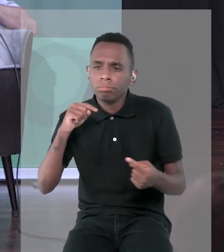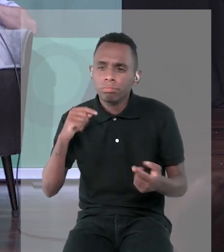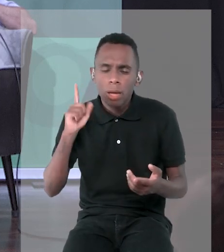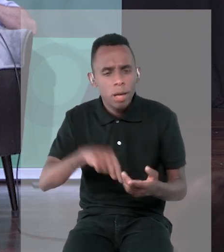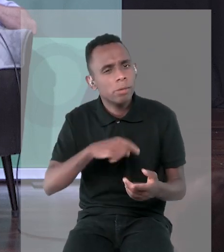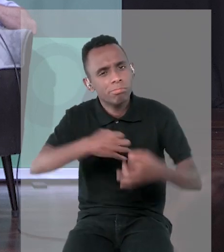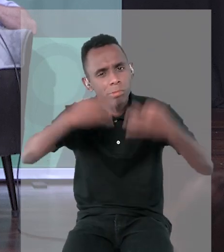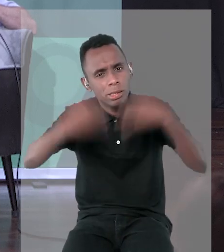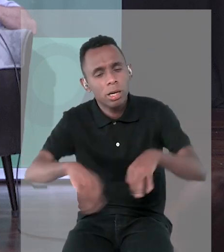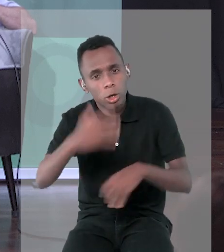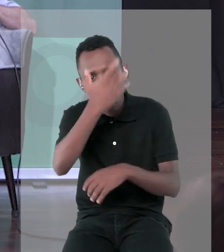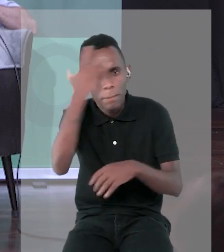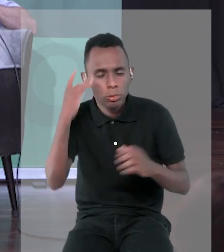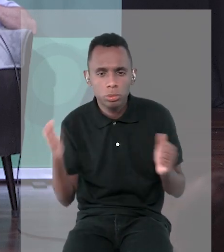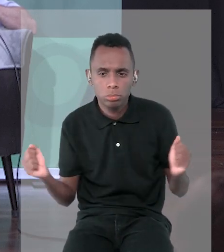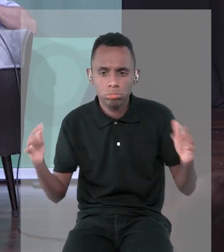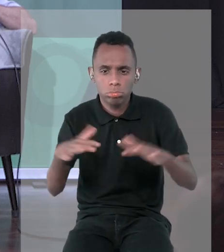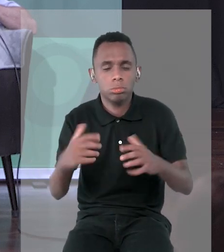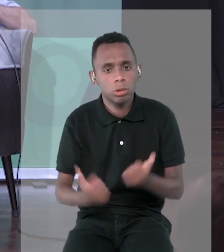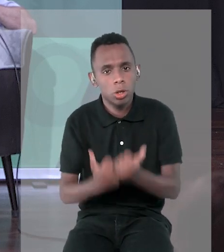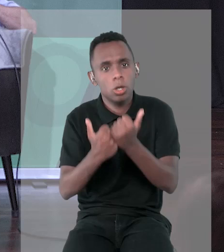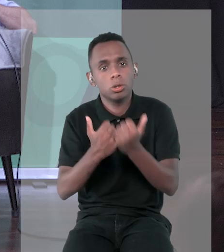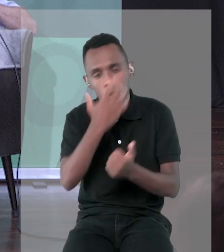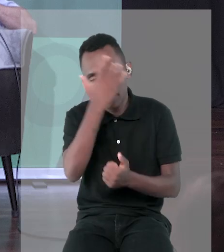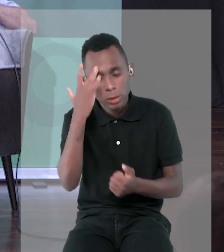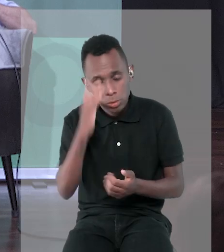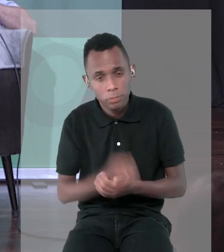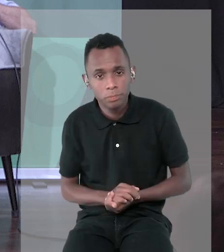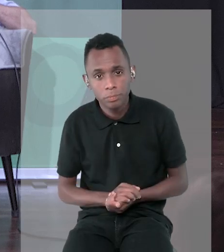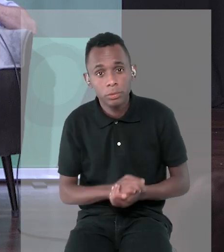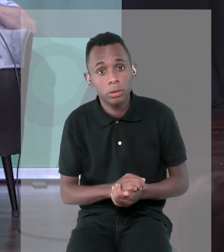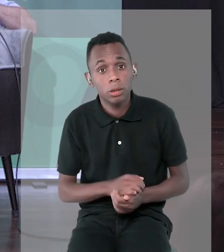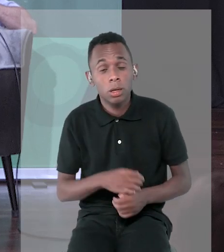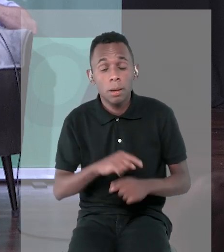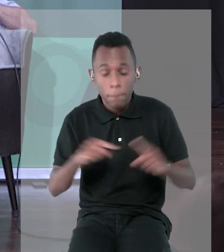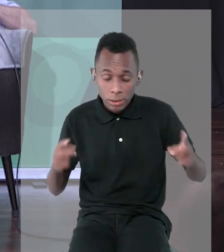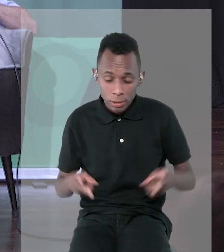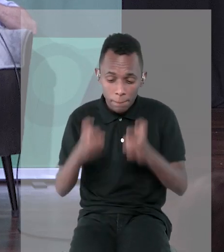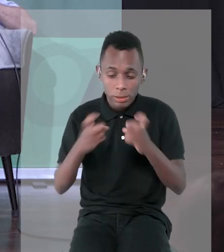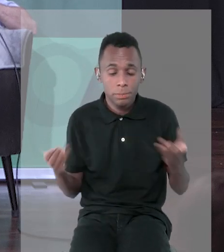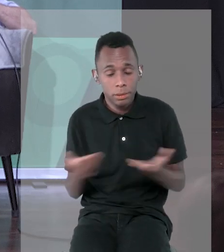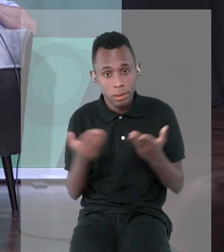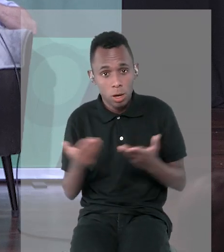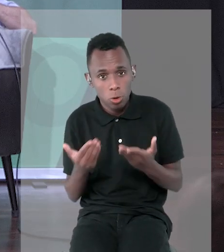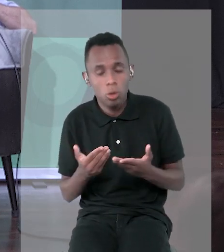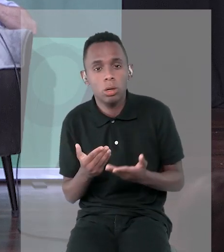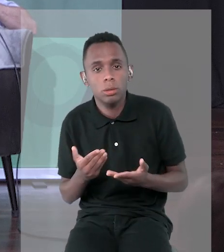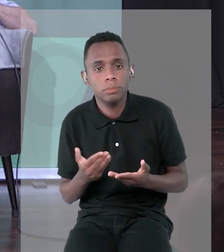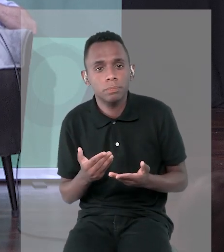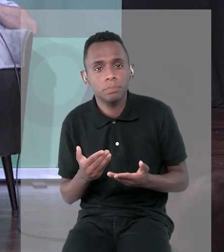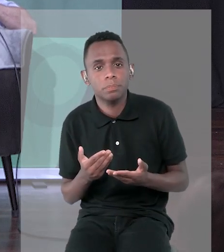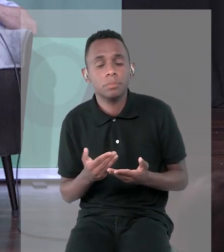trazer pessoas para a agrofloresta, que ia mudar a cabeça das pessoas. E o que a gente está constatando agora, esses dias, é